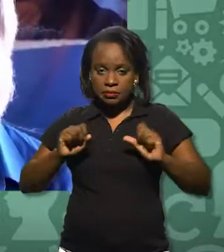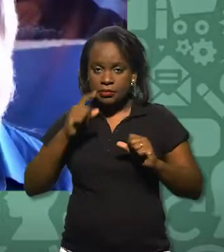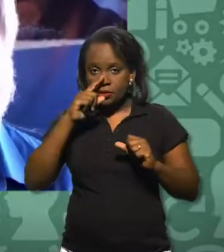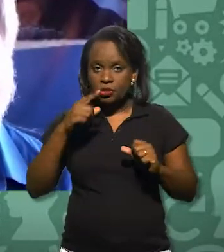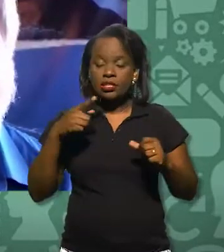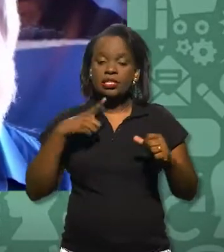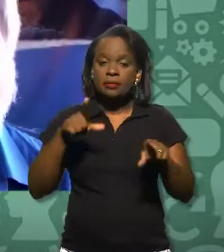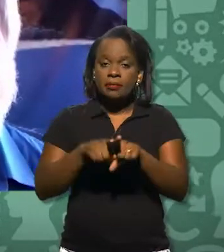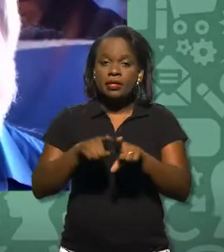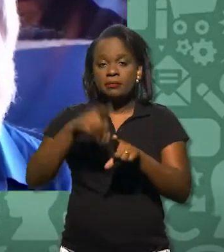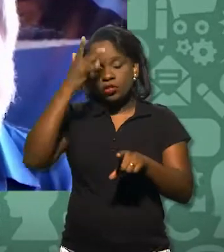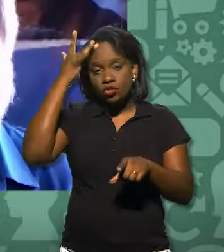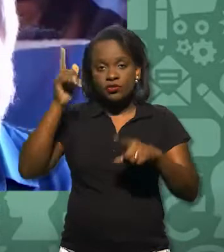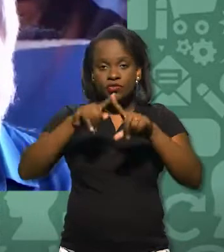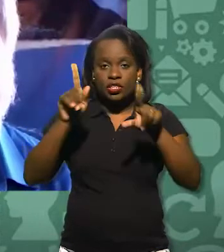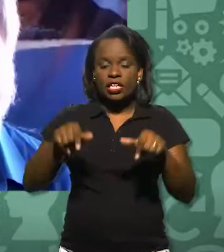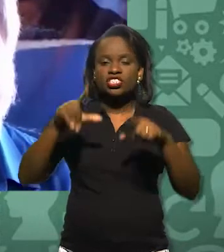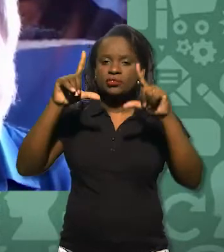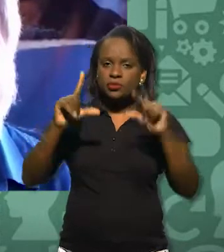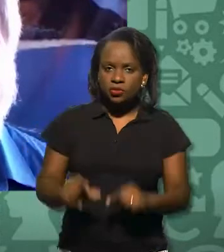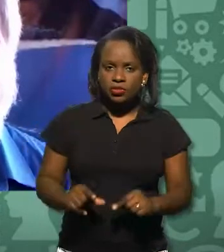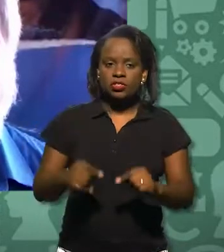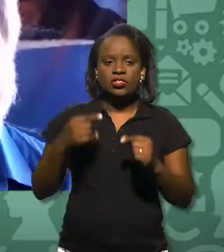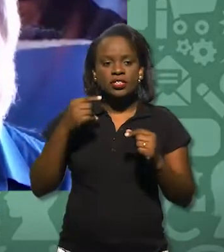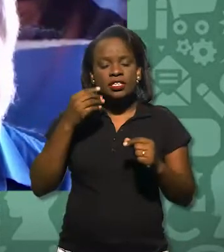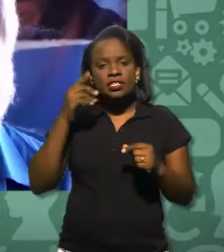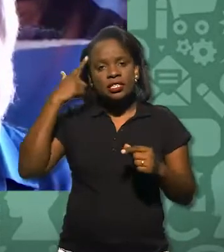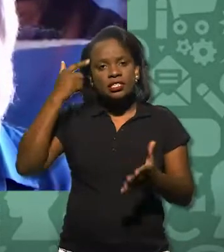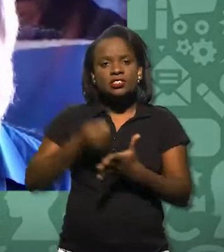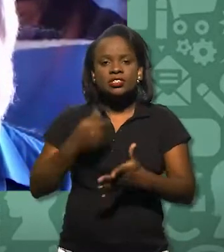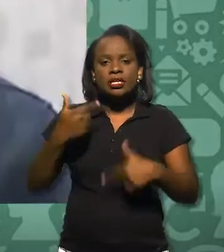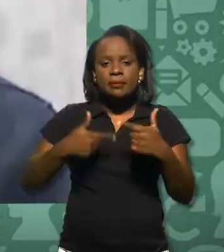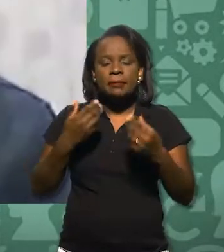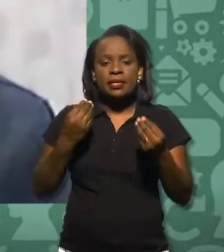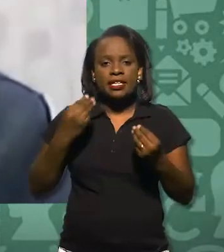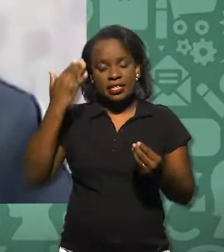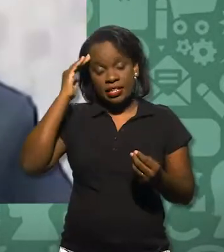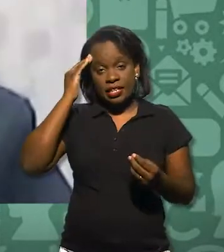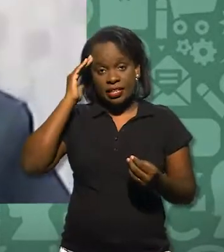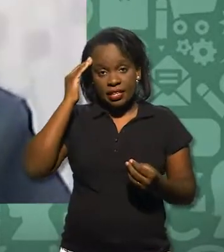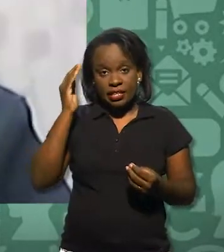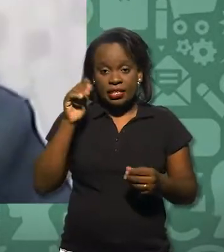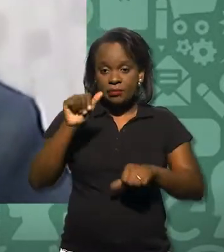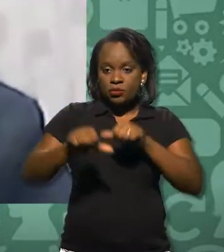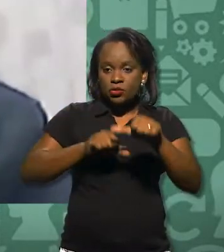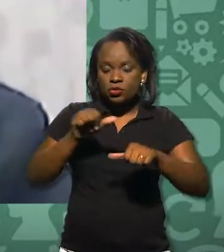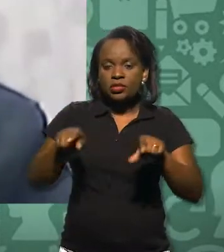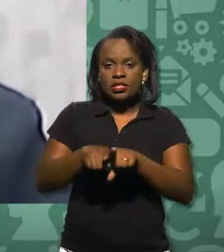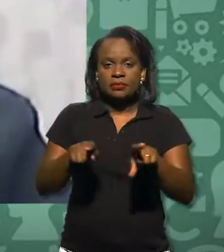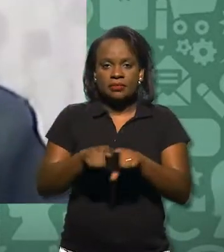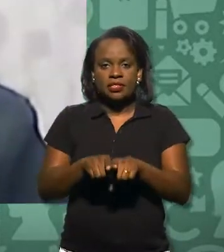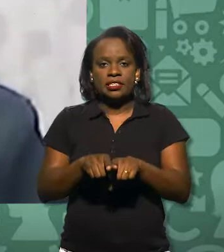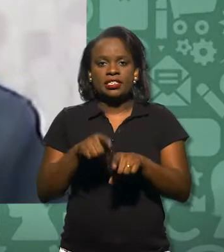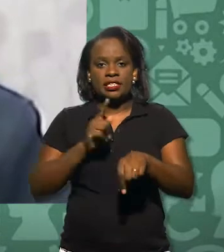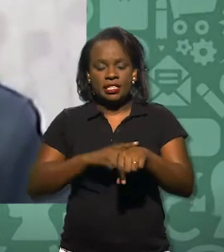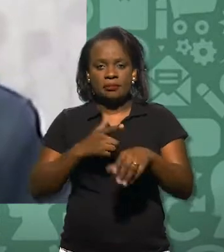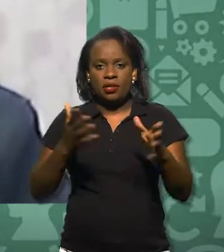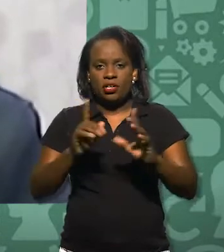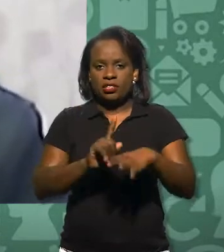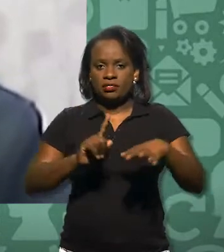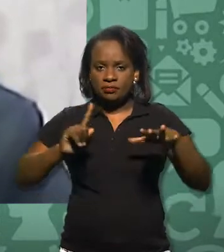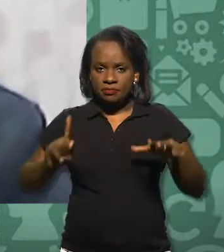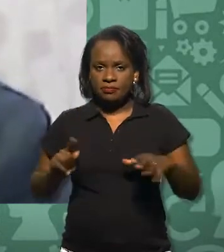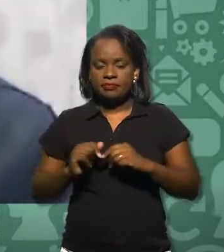estar com o quantitativo de empregados diminuído, a gente resolveu fazer esse trabalho para entender essa mudança também nessa